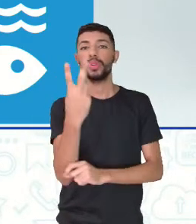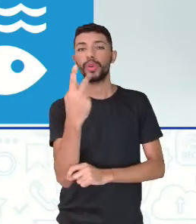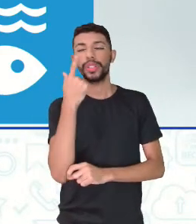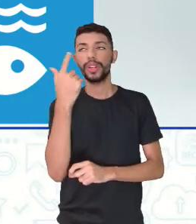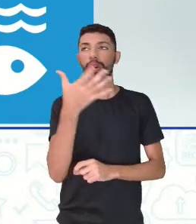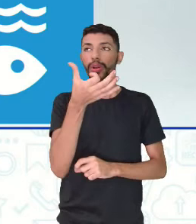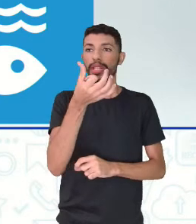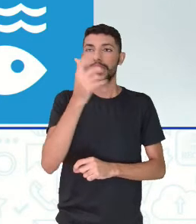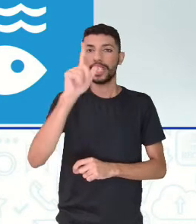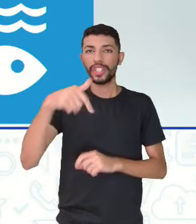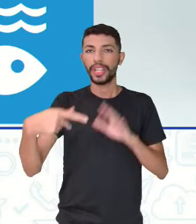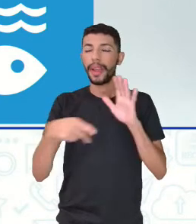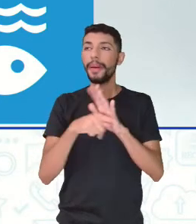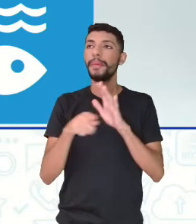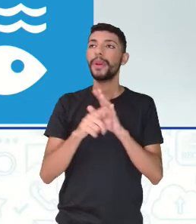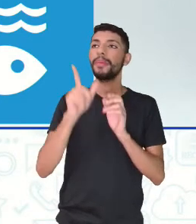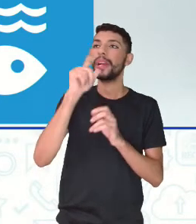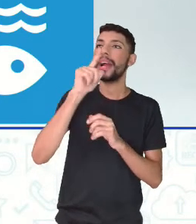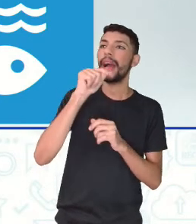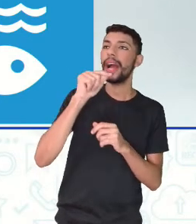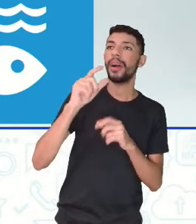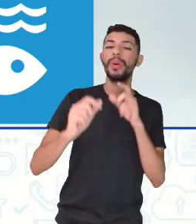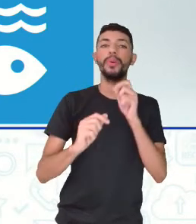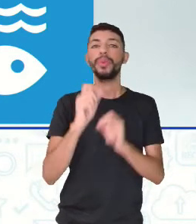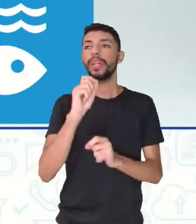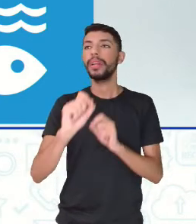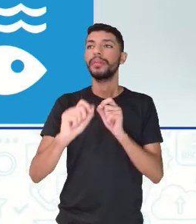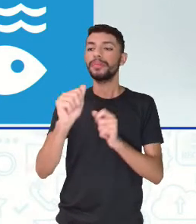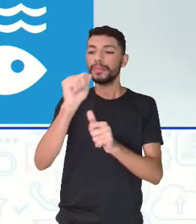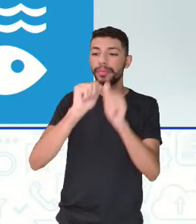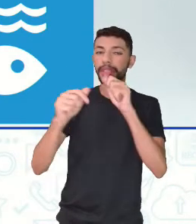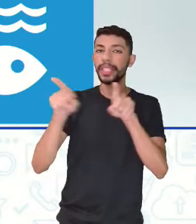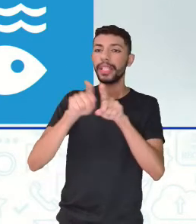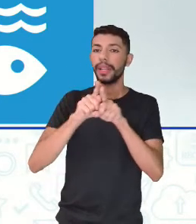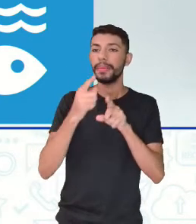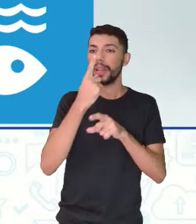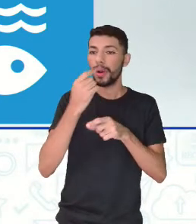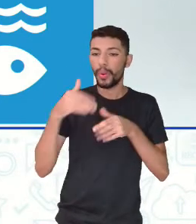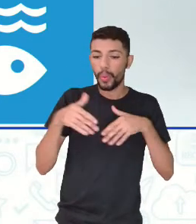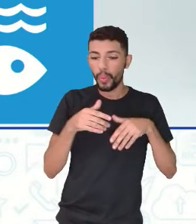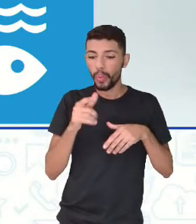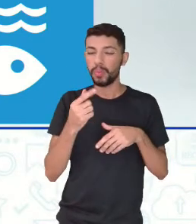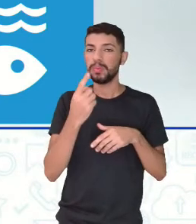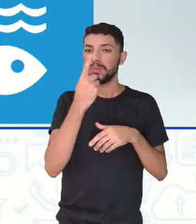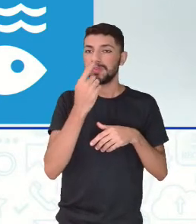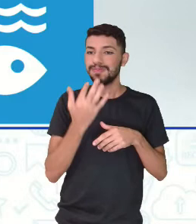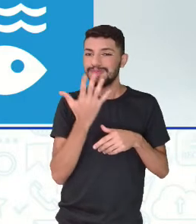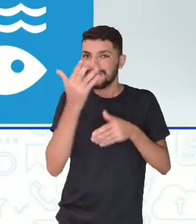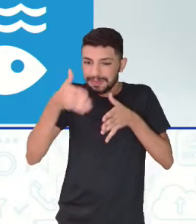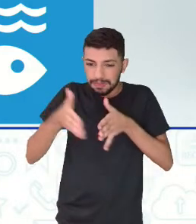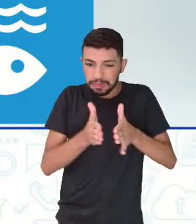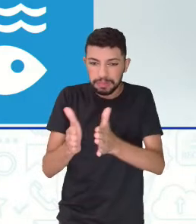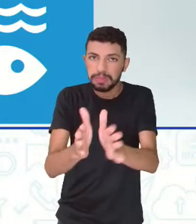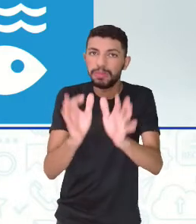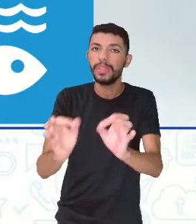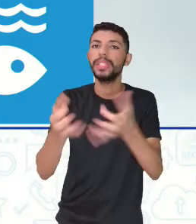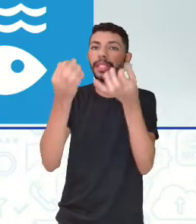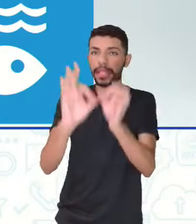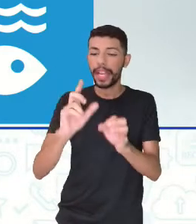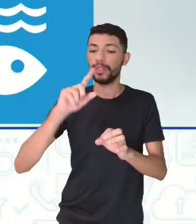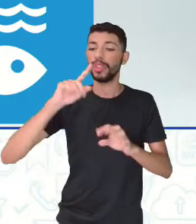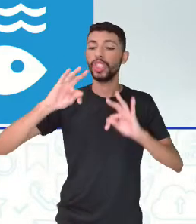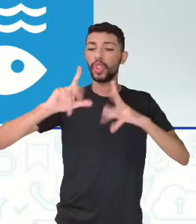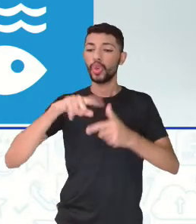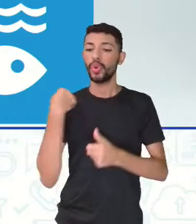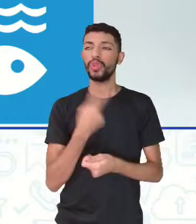da água potável e saneamento como direito para todos. Todos nós necessitamos, né? Tanto da